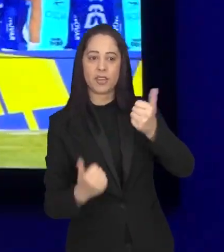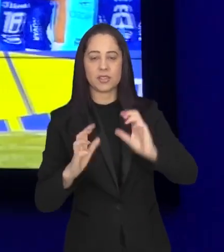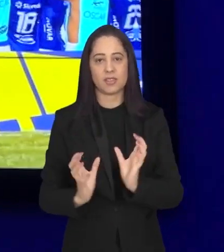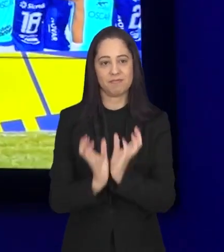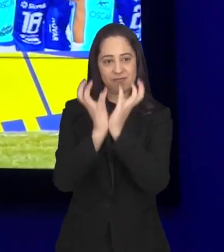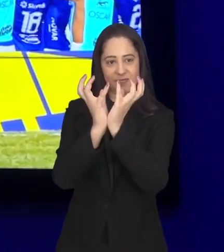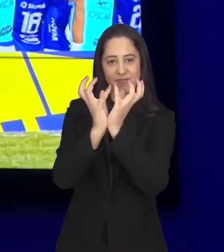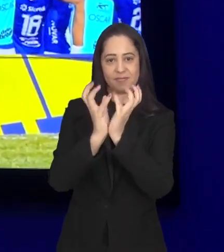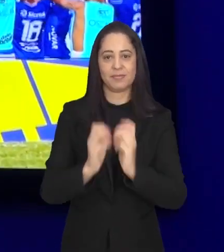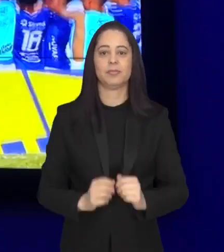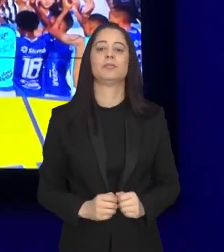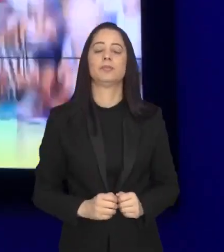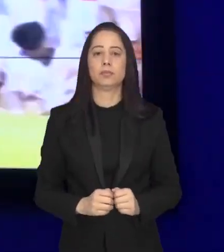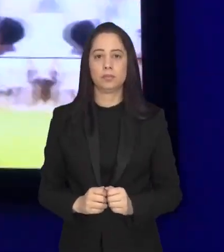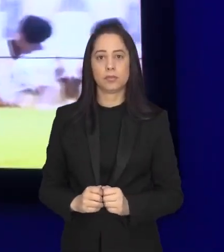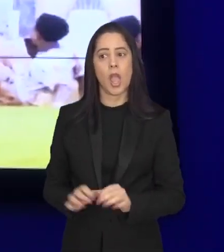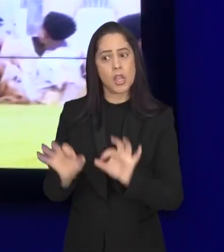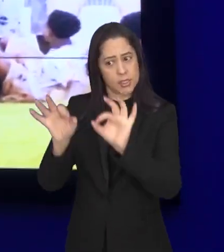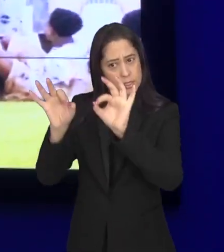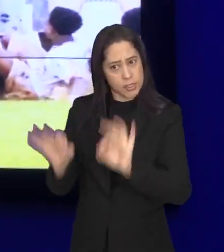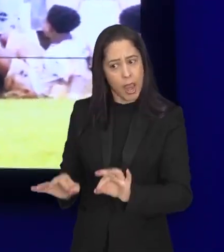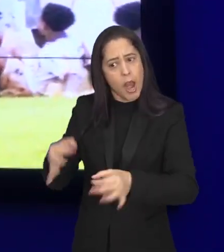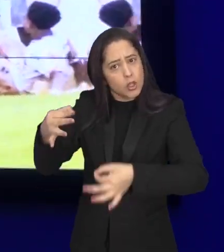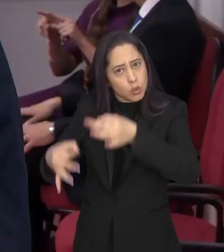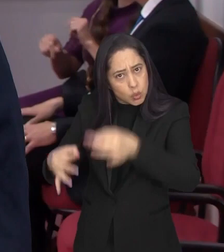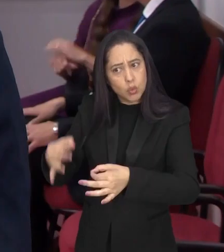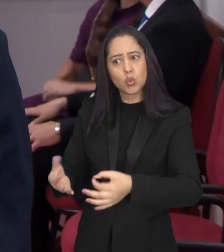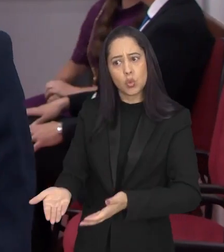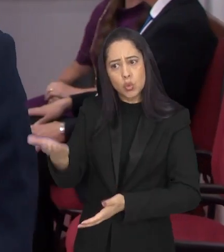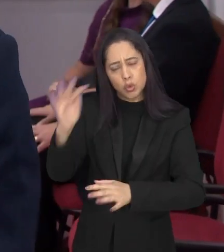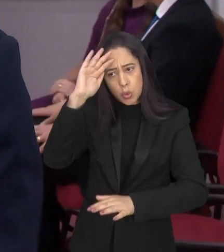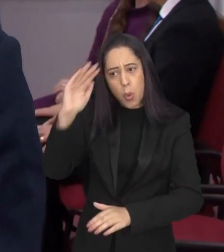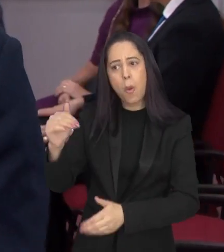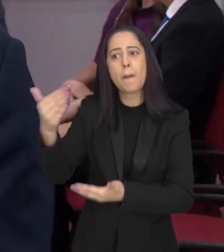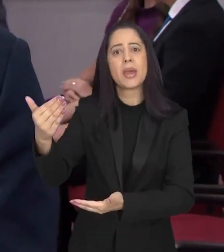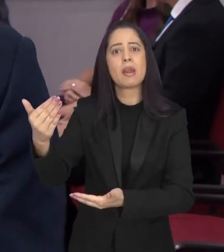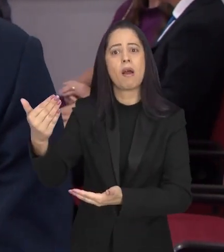clube, um título e um vice-campeonato conquistados. Mais do que